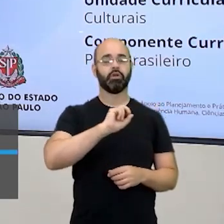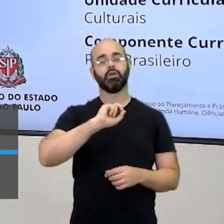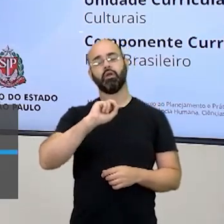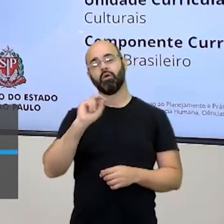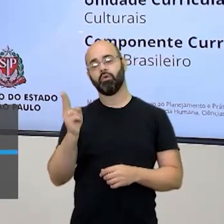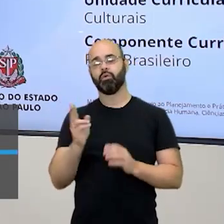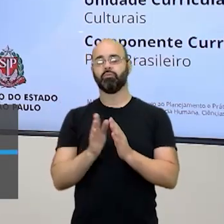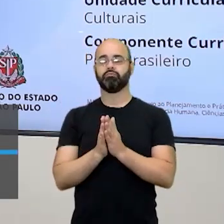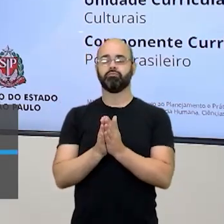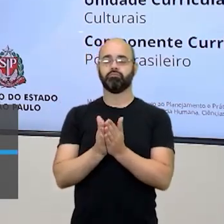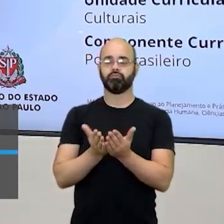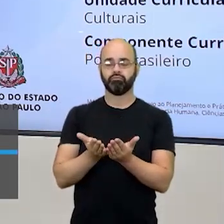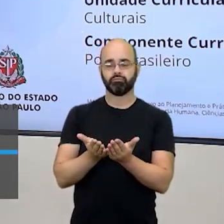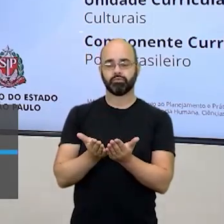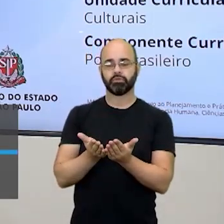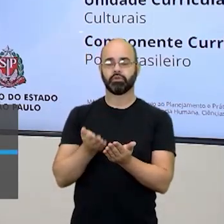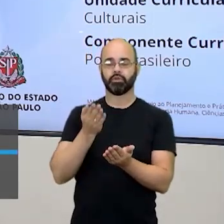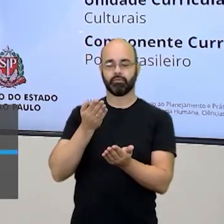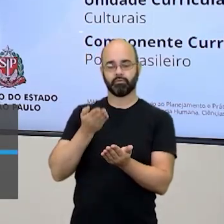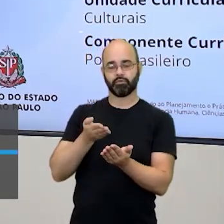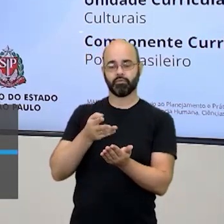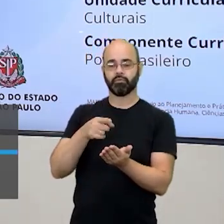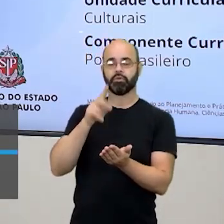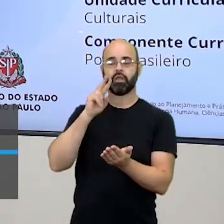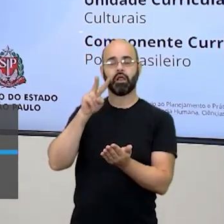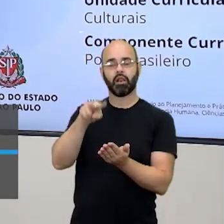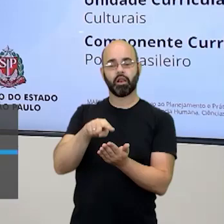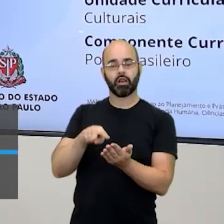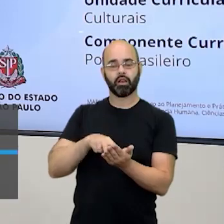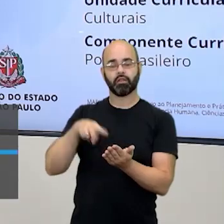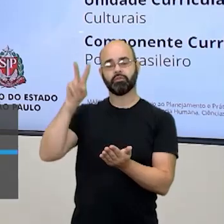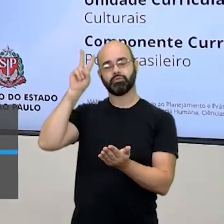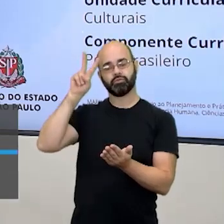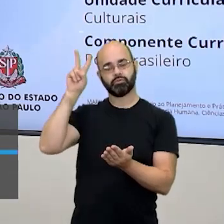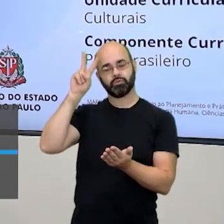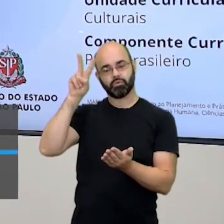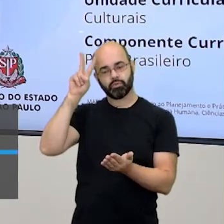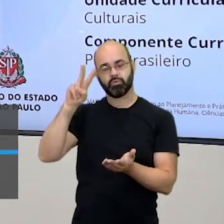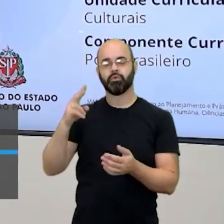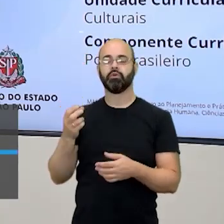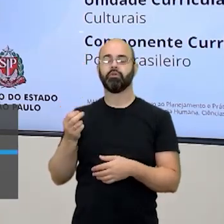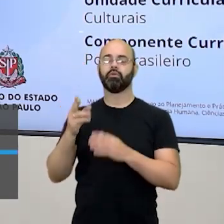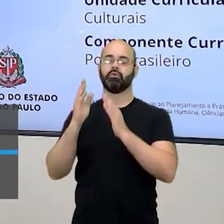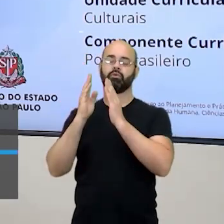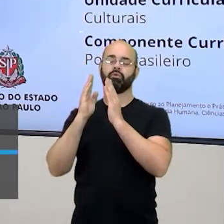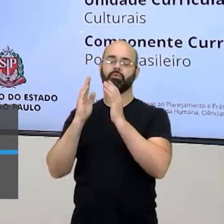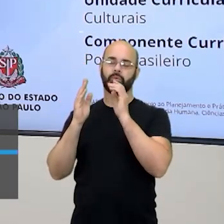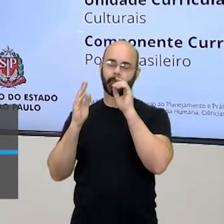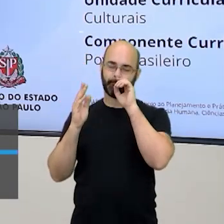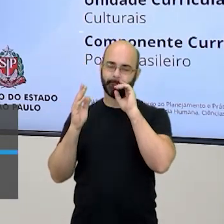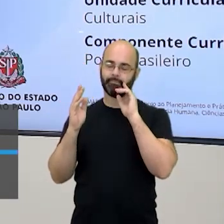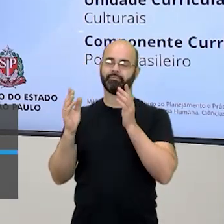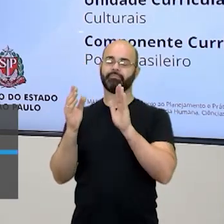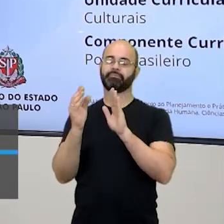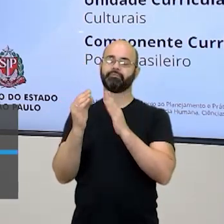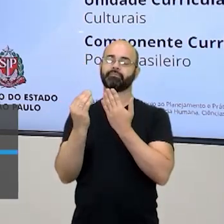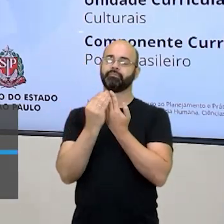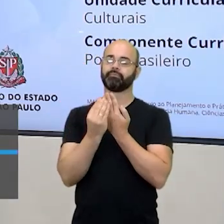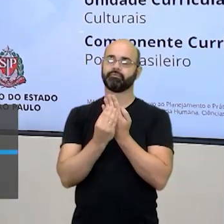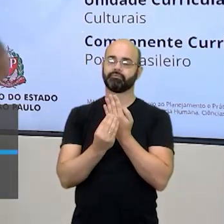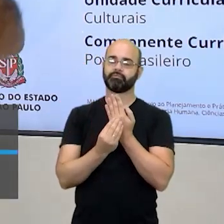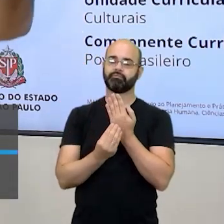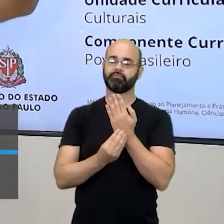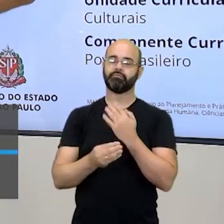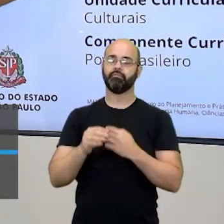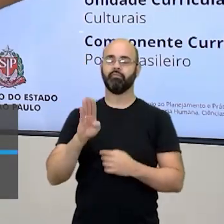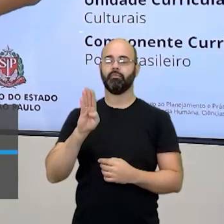é aquela que fez parte de toda a bibliografia e de toda a literatura que o acompanha aí na vida escolar.